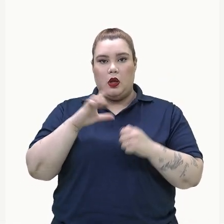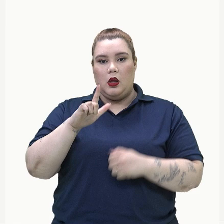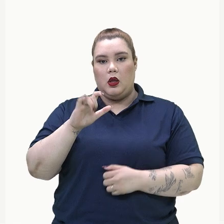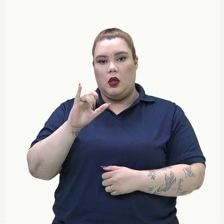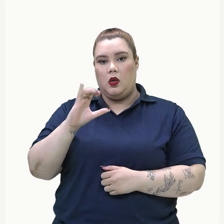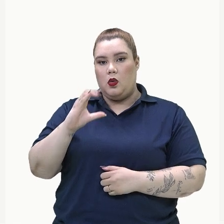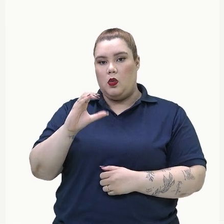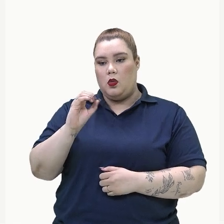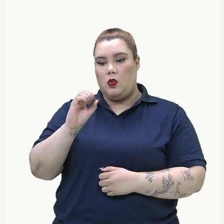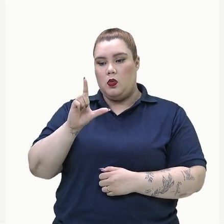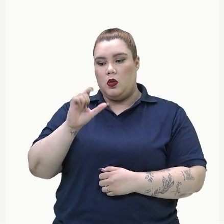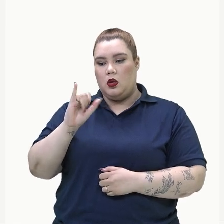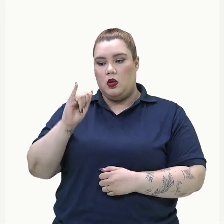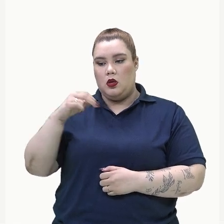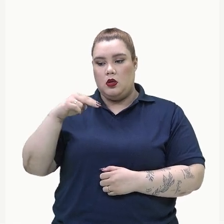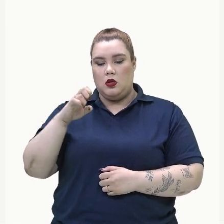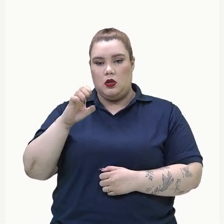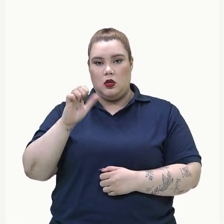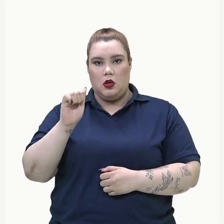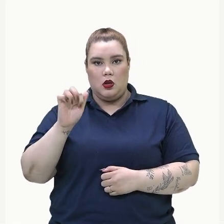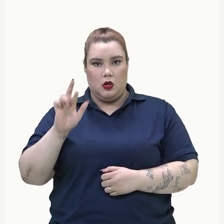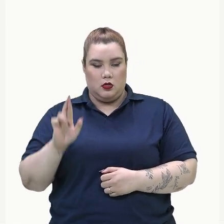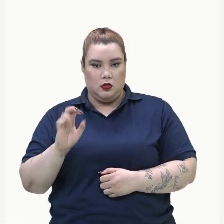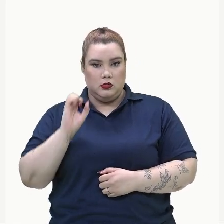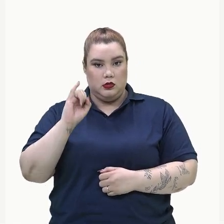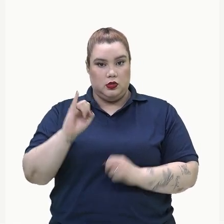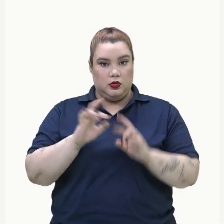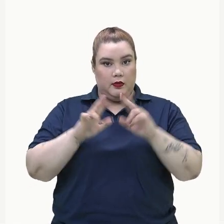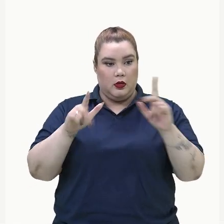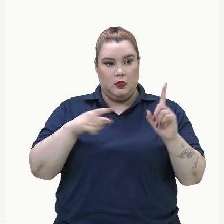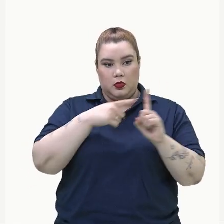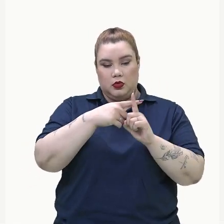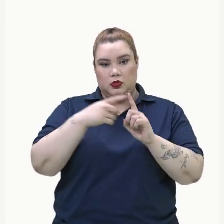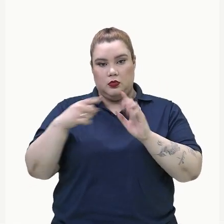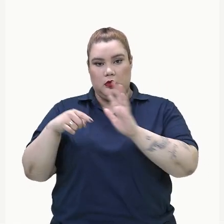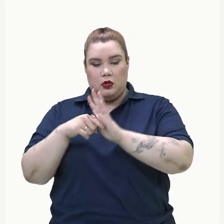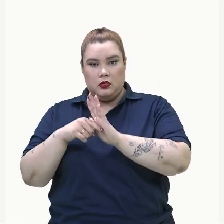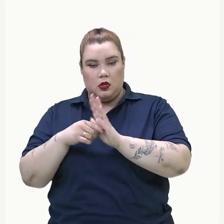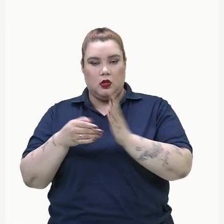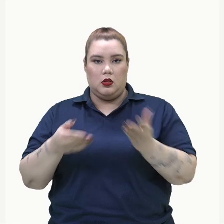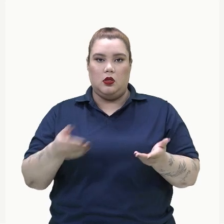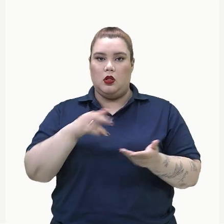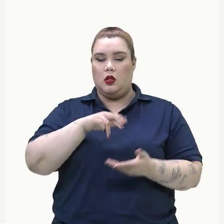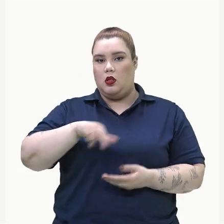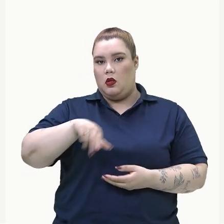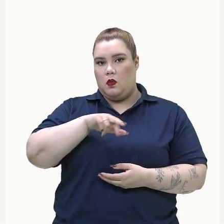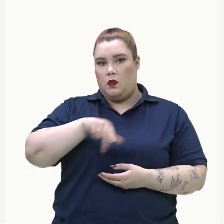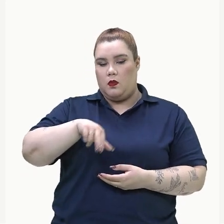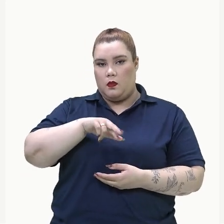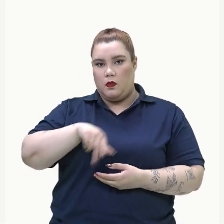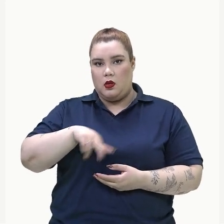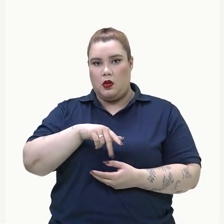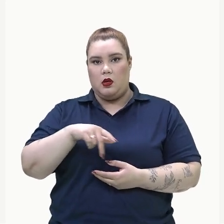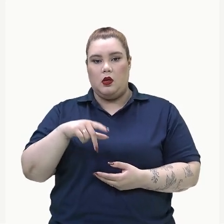resultado diferente, seja ele positivo ou negativo, então significa que ele não